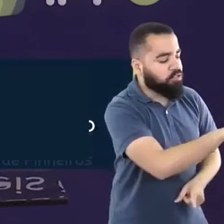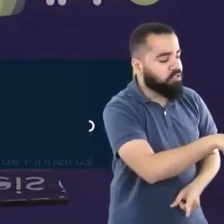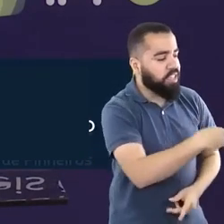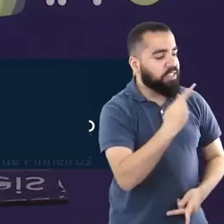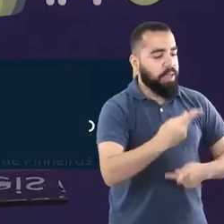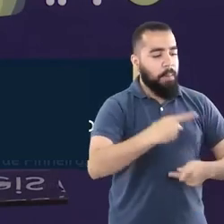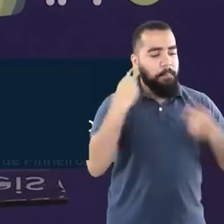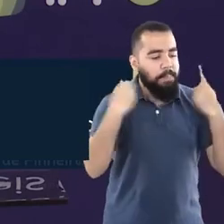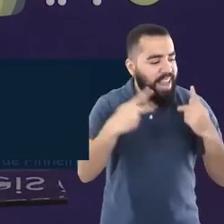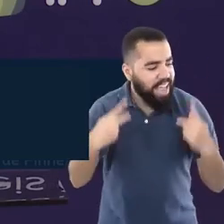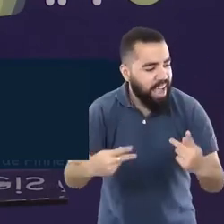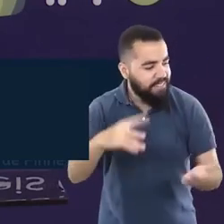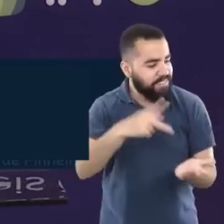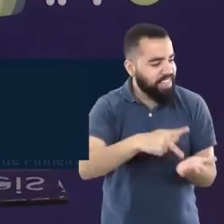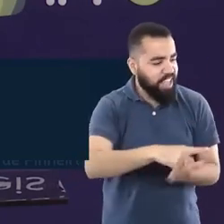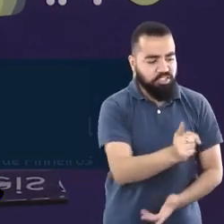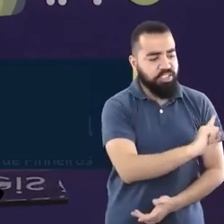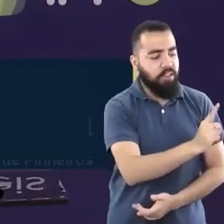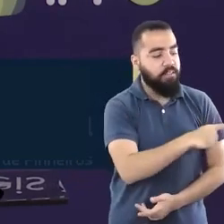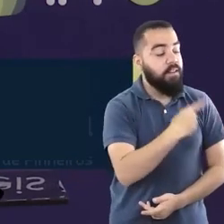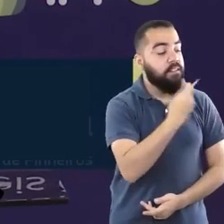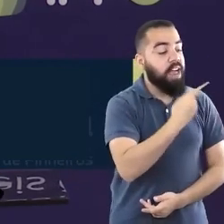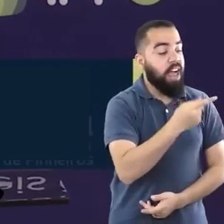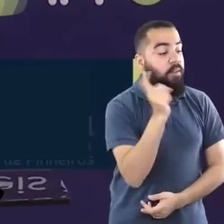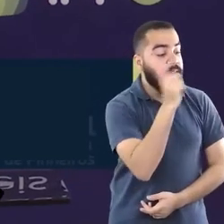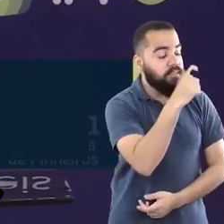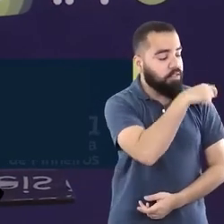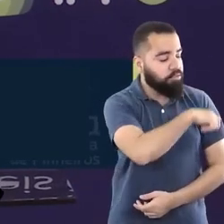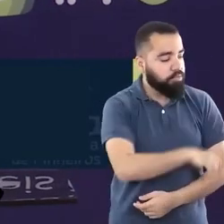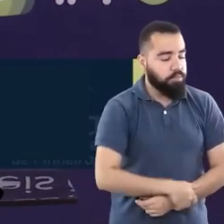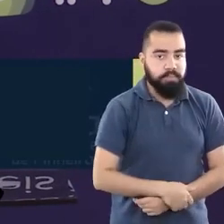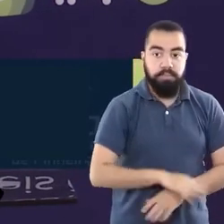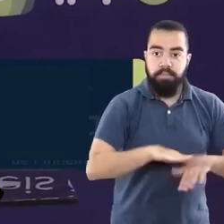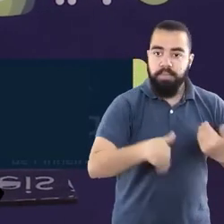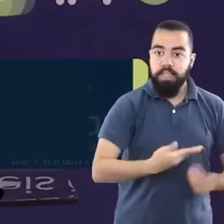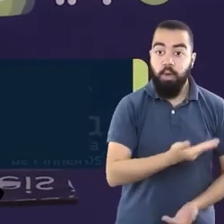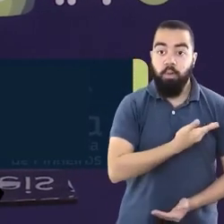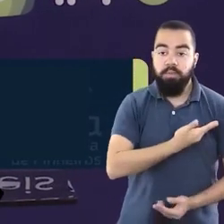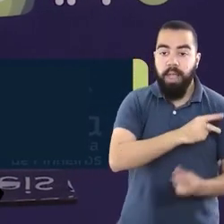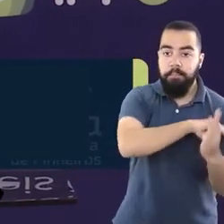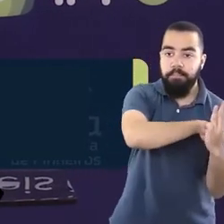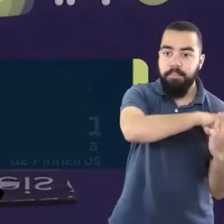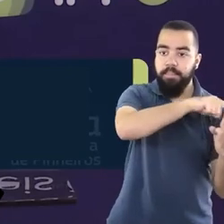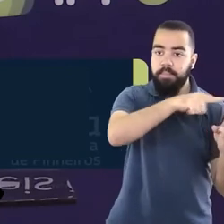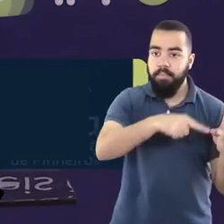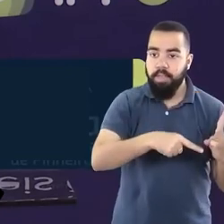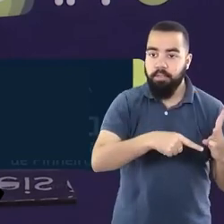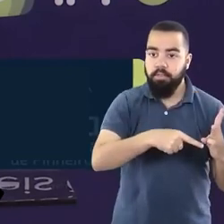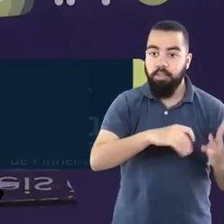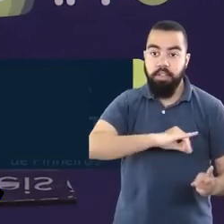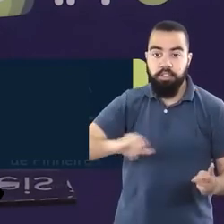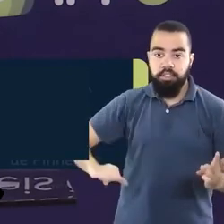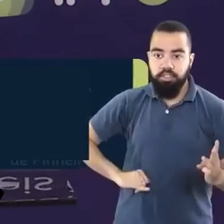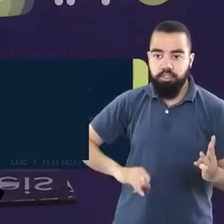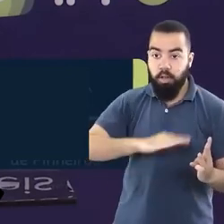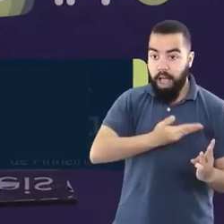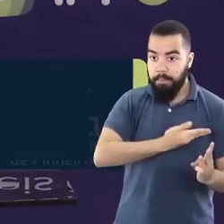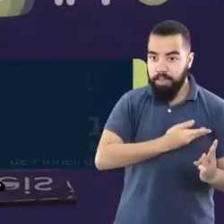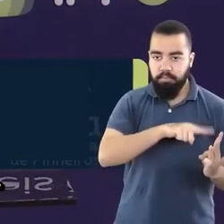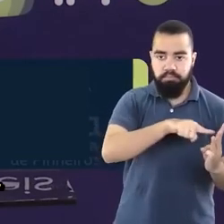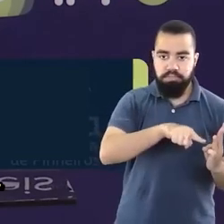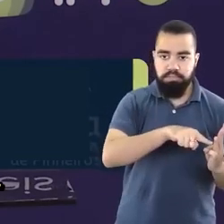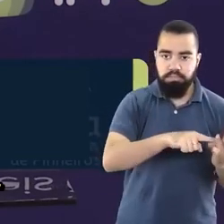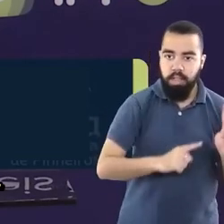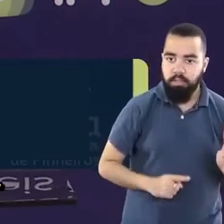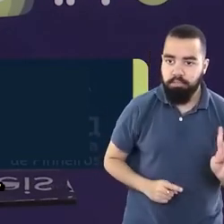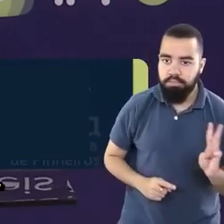que era reto como o meu servo Jó. Então foram Elifaz, o temanita, e Bildade, o suíta, e Zofar, o naamatita,